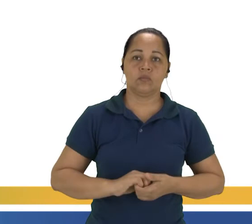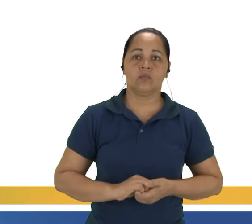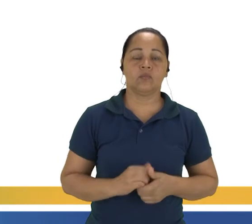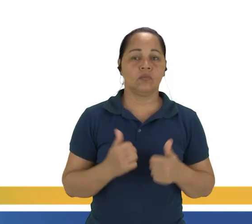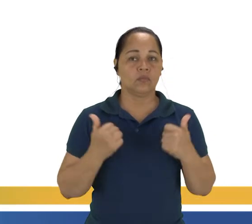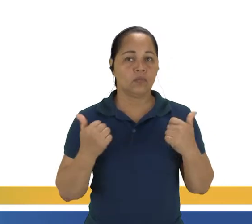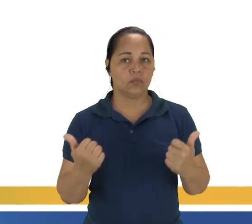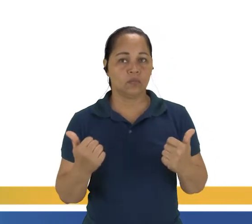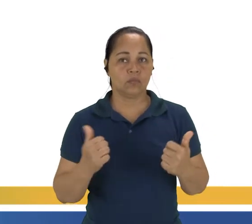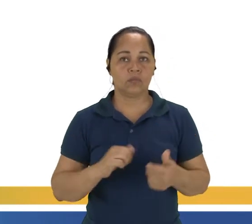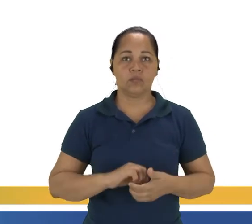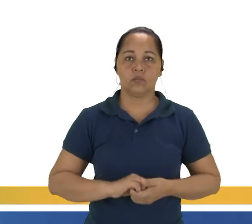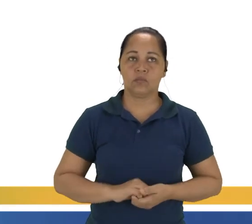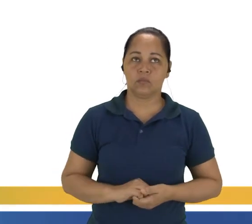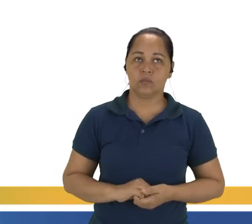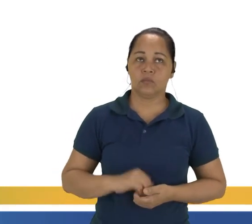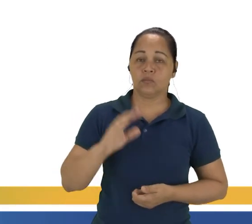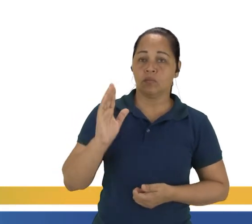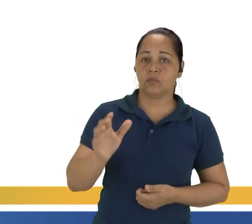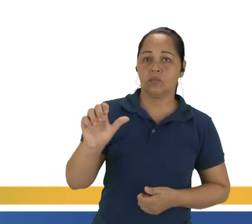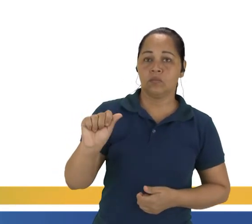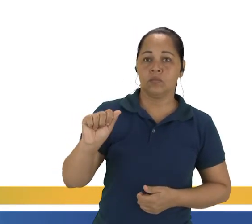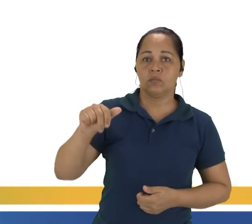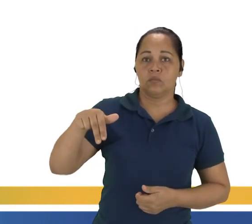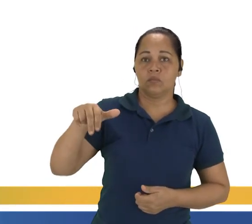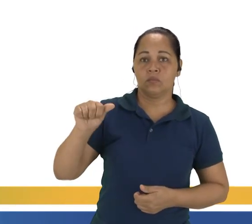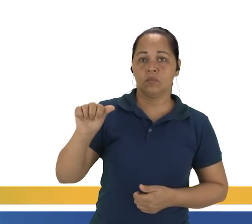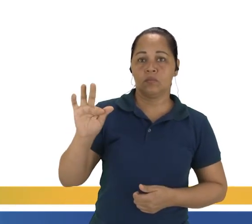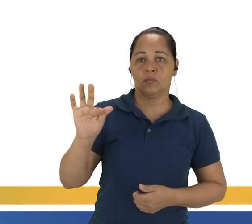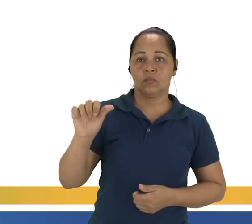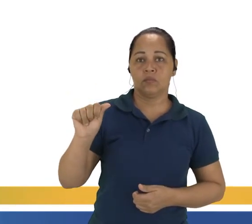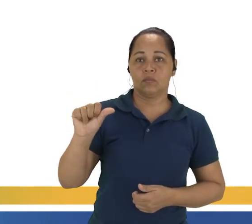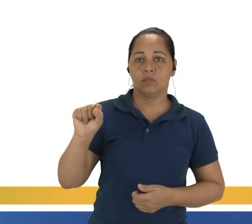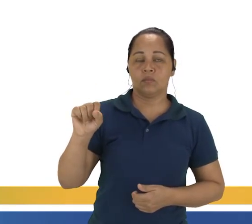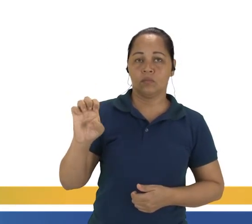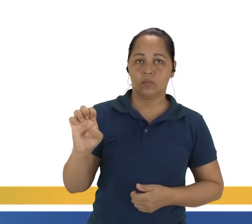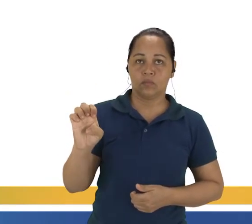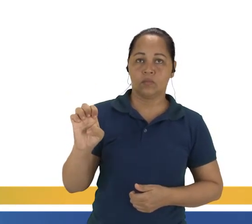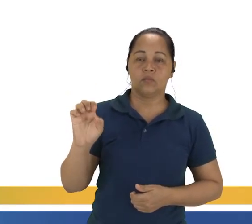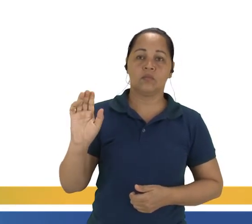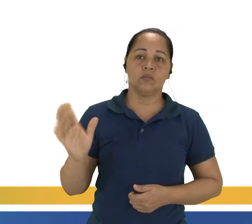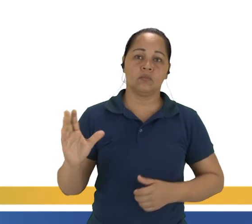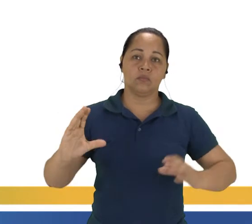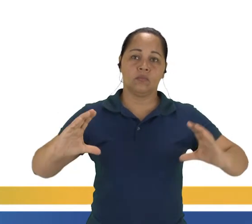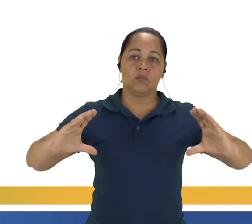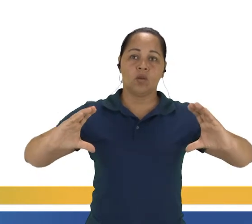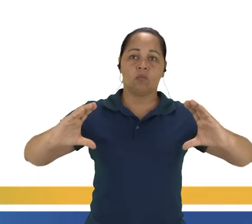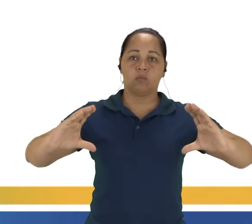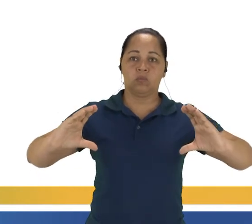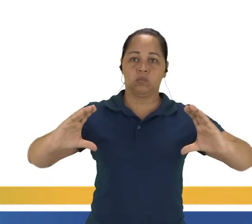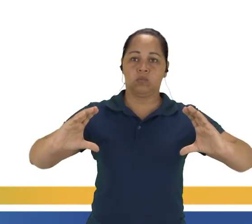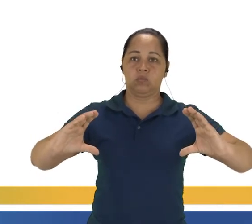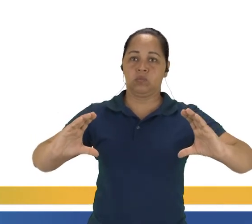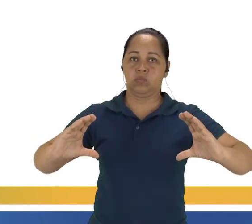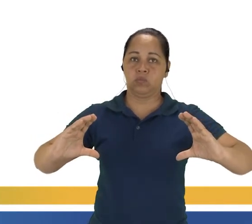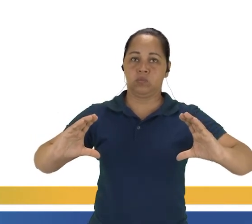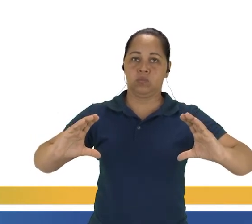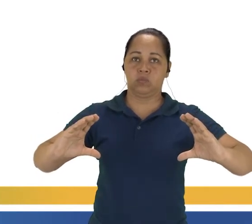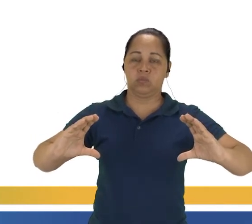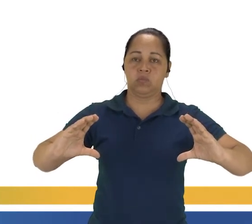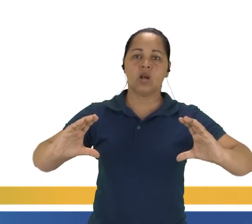Tudo bem? Na anáfase, nós já temos o processo, a Ana é uma pessoa muito má, ela